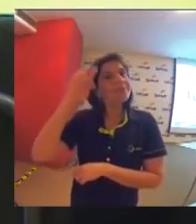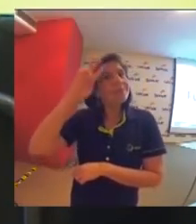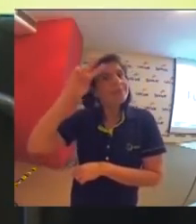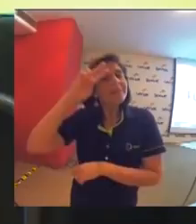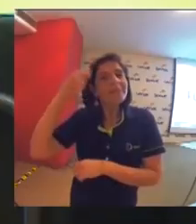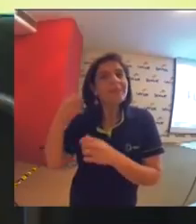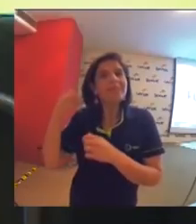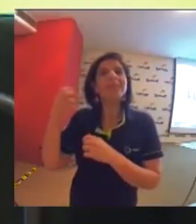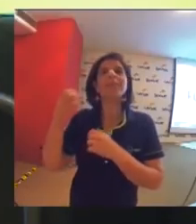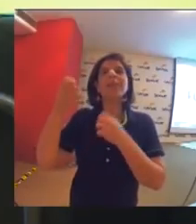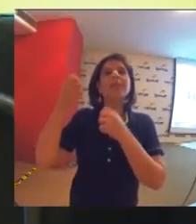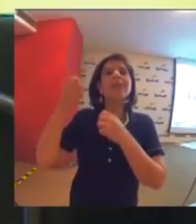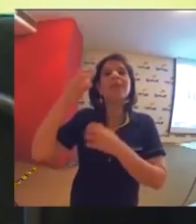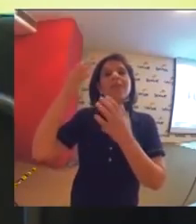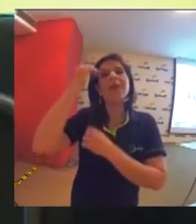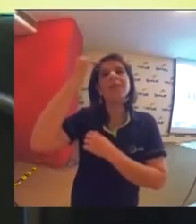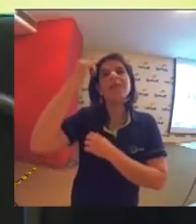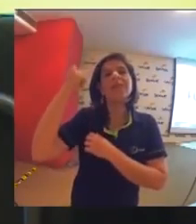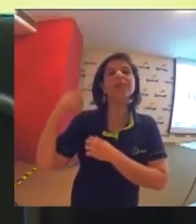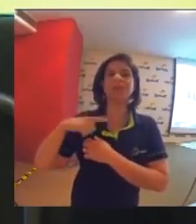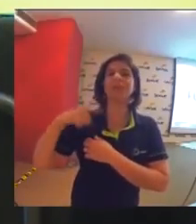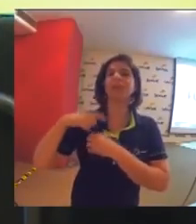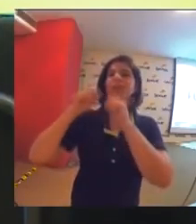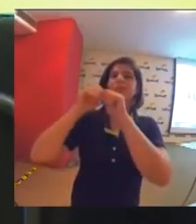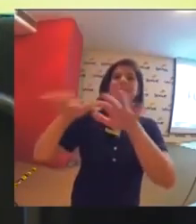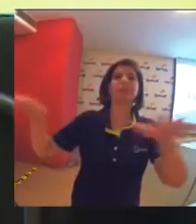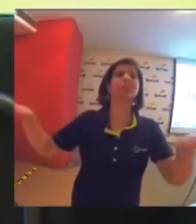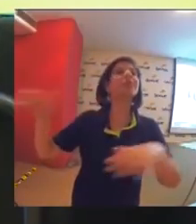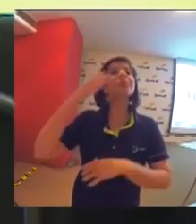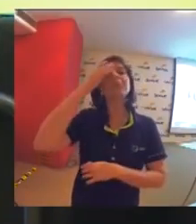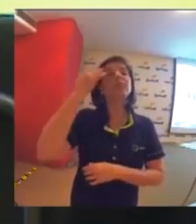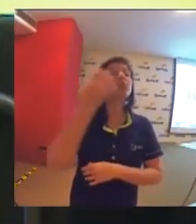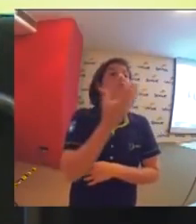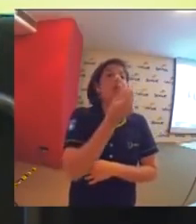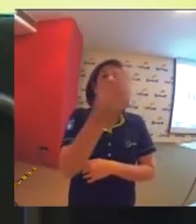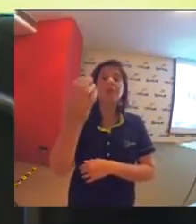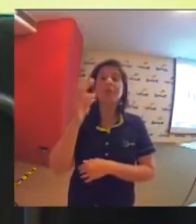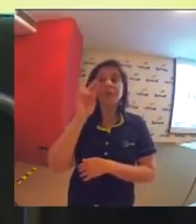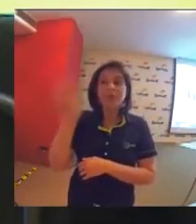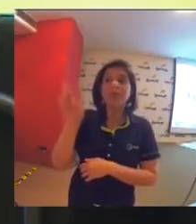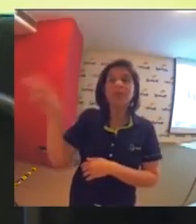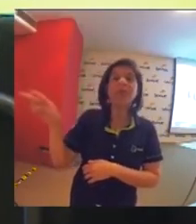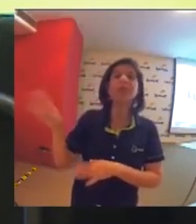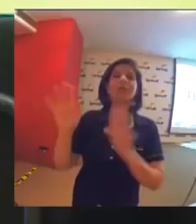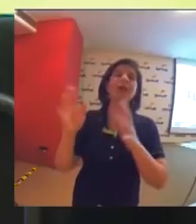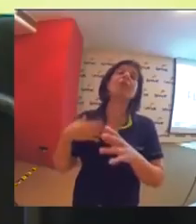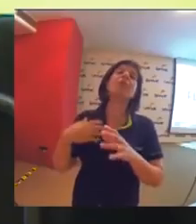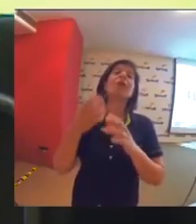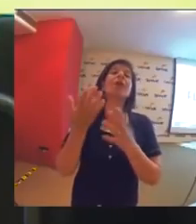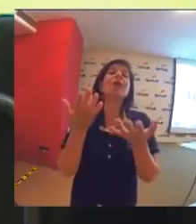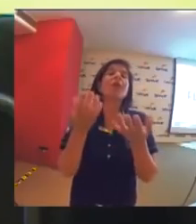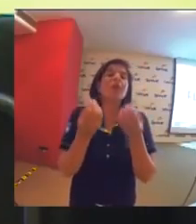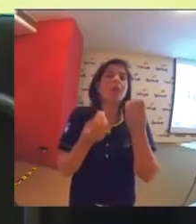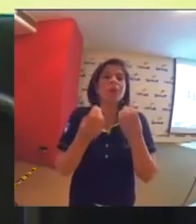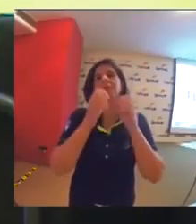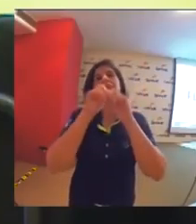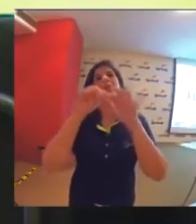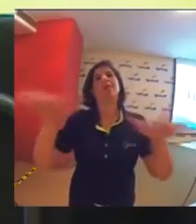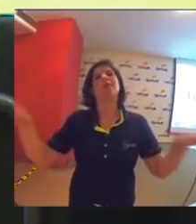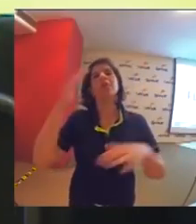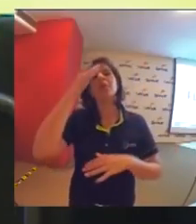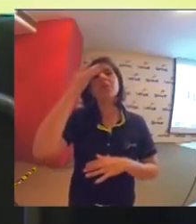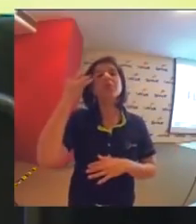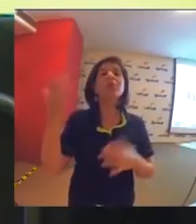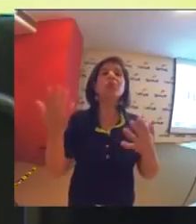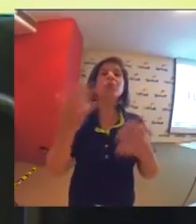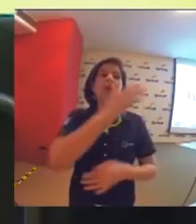ficou. O João só queria era saber coisas de dinossauros. Fizemos uma formação profissional. Aos